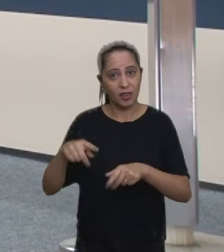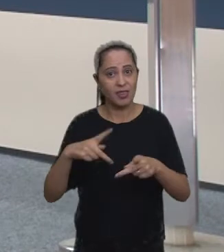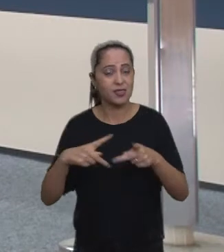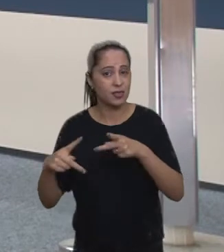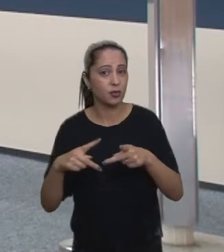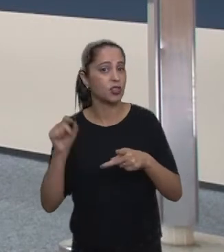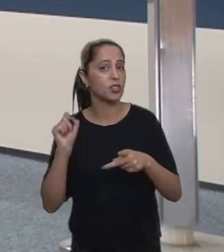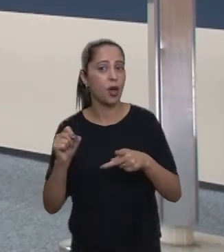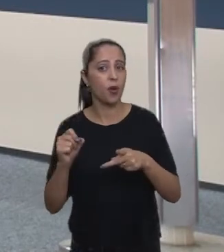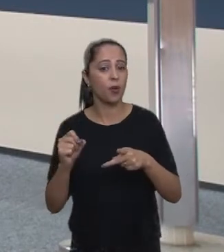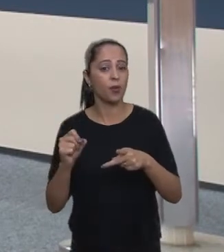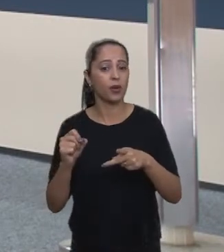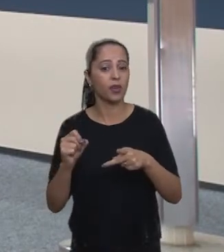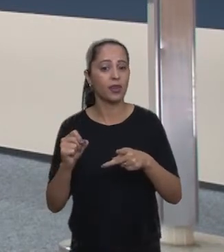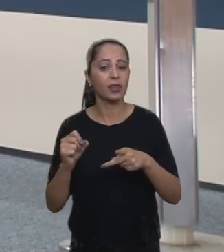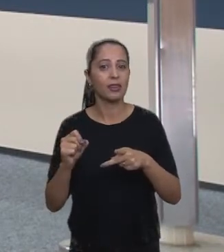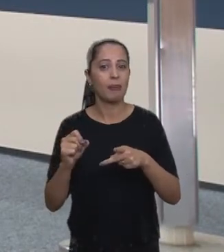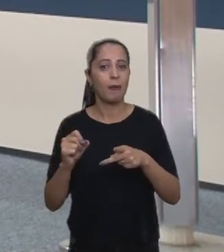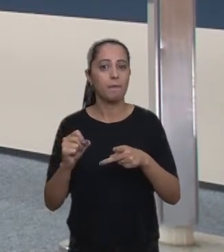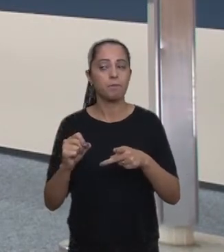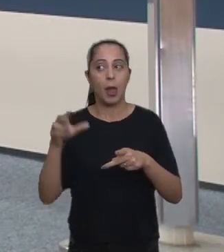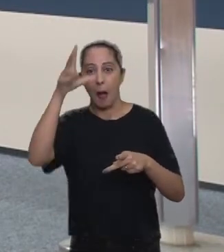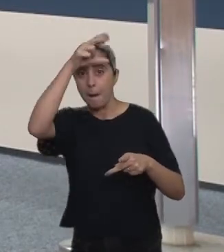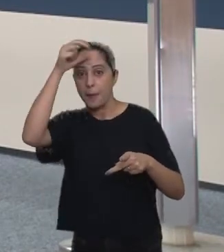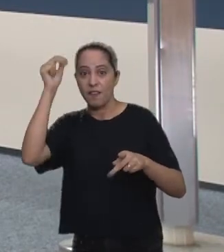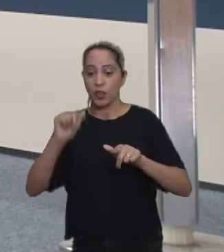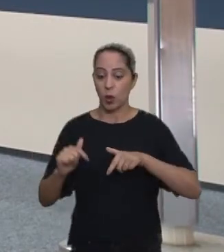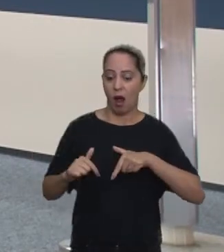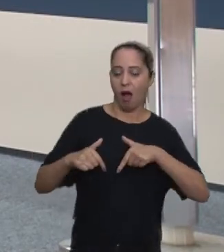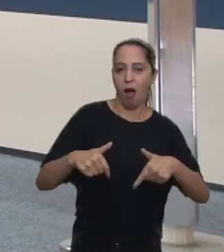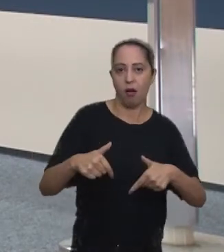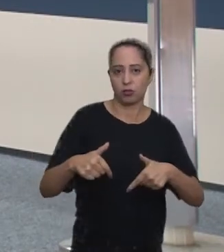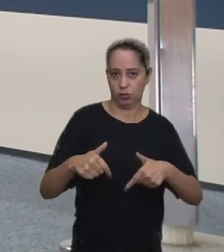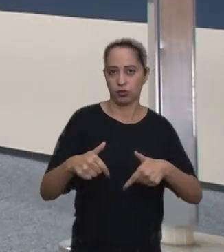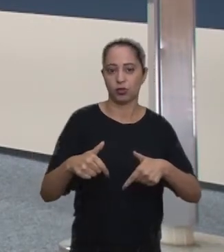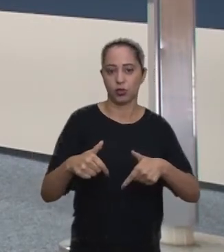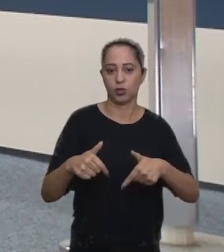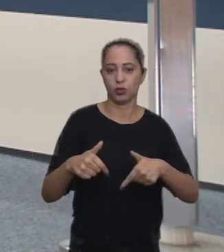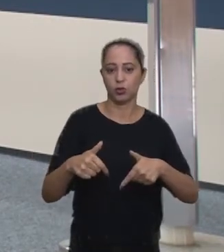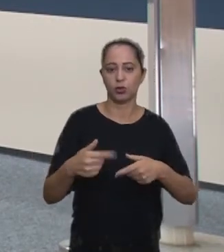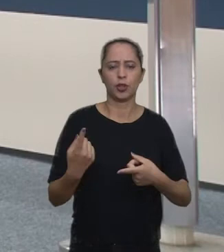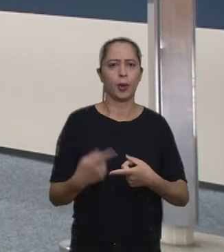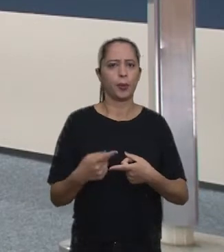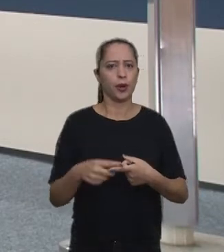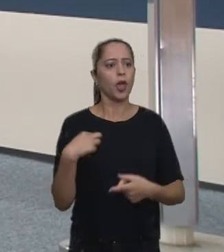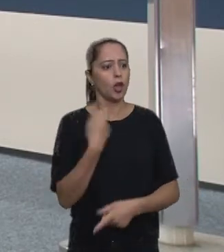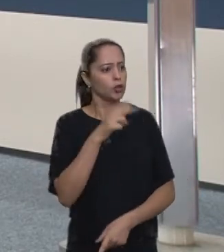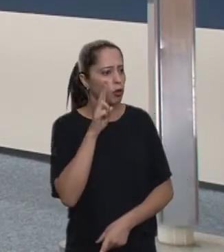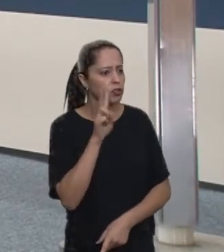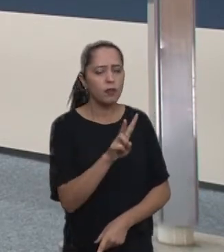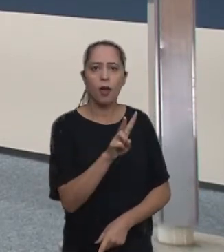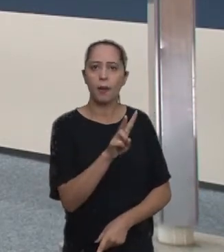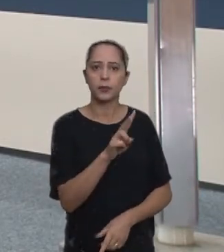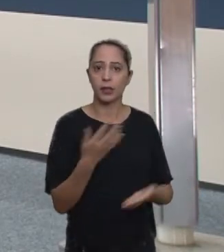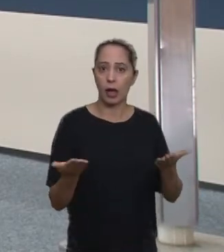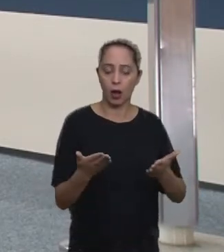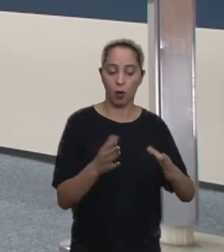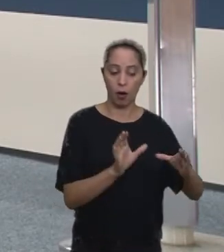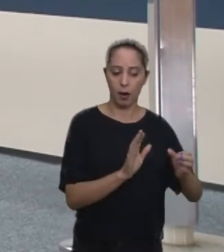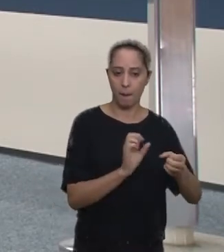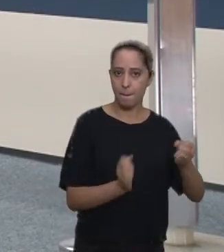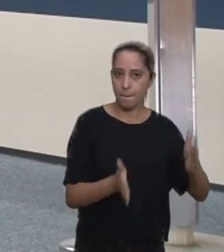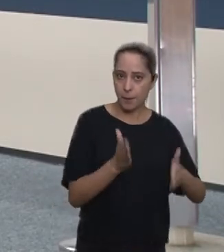tem para implementação das políticas públicas, para evitar o que nós estamos assistindo. Com a crise